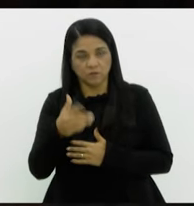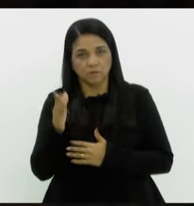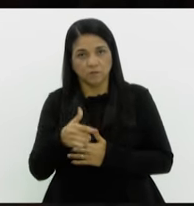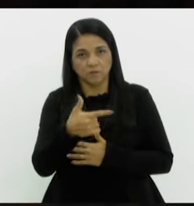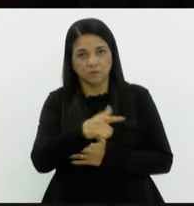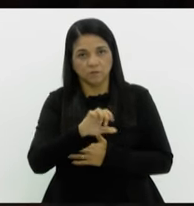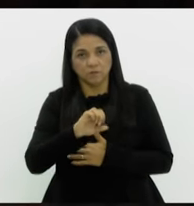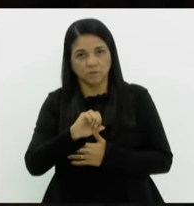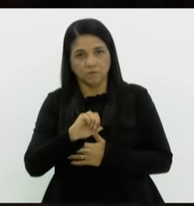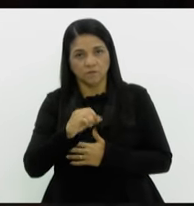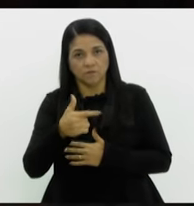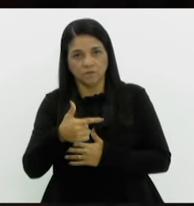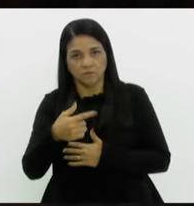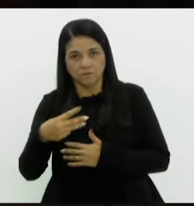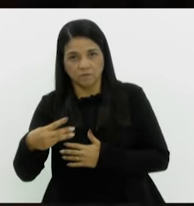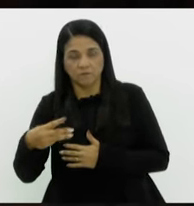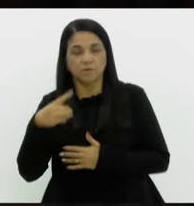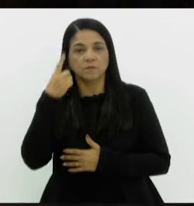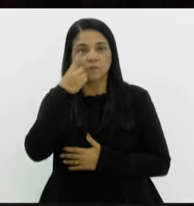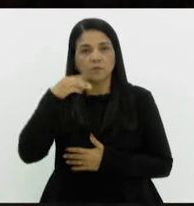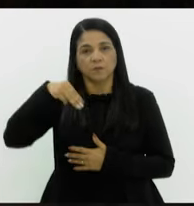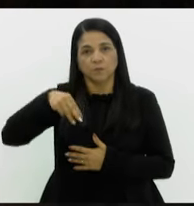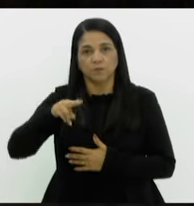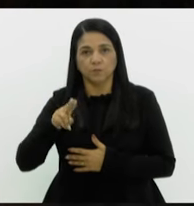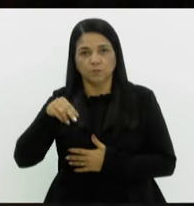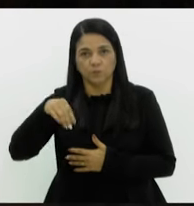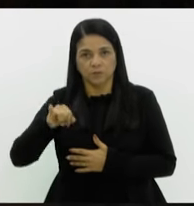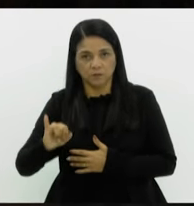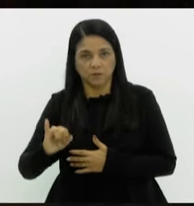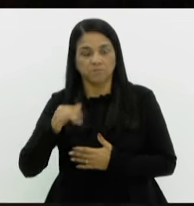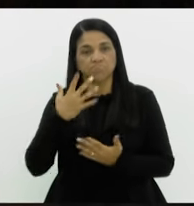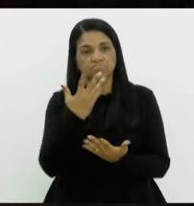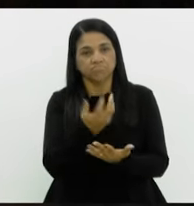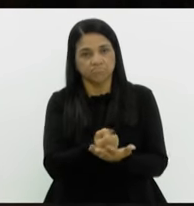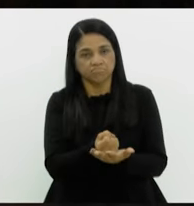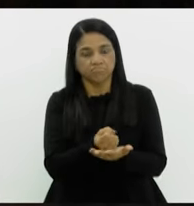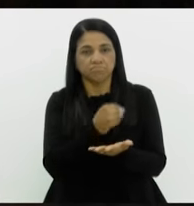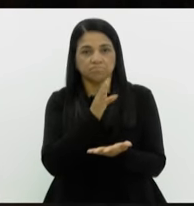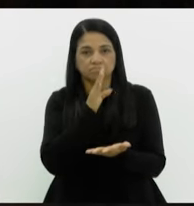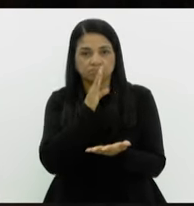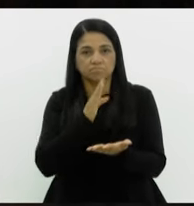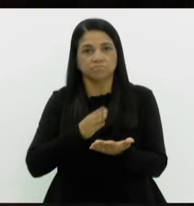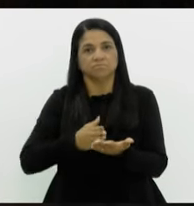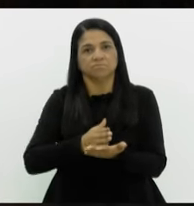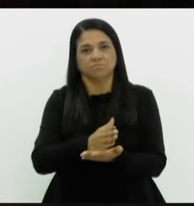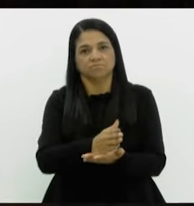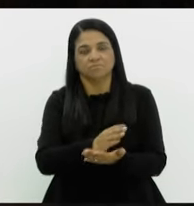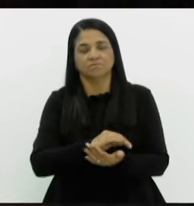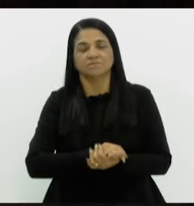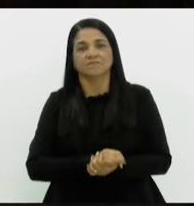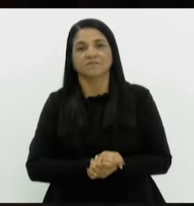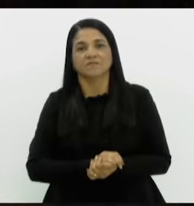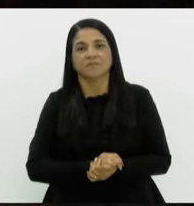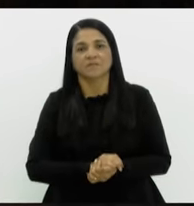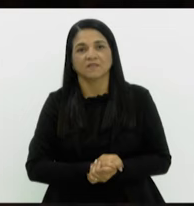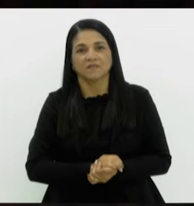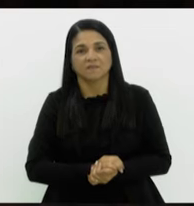2192/2023, nosso deputado Murim Neto. Senhores que aprovam, aprovado.